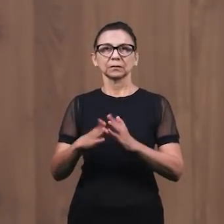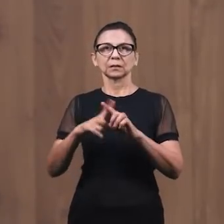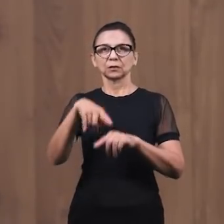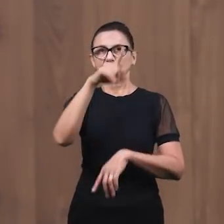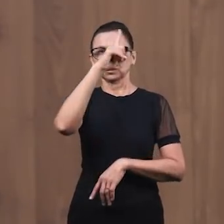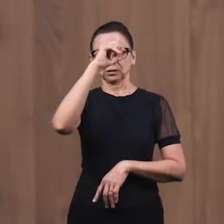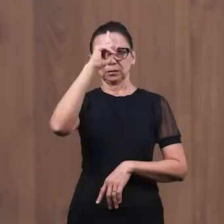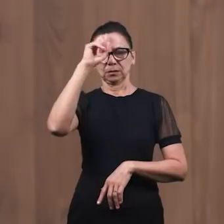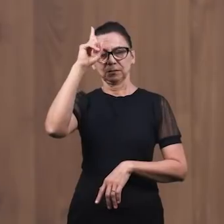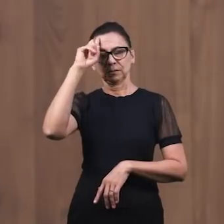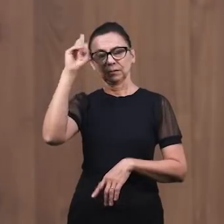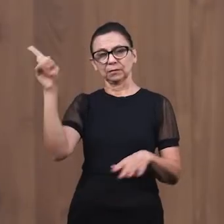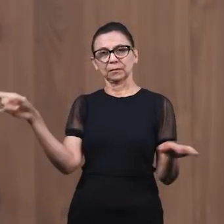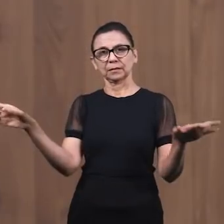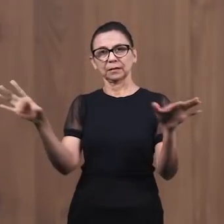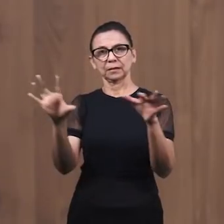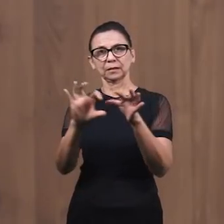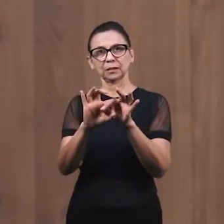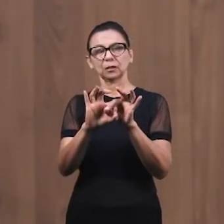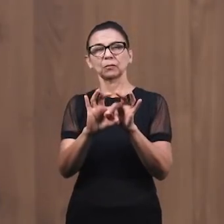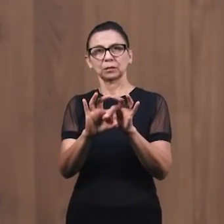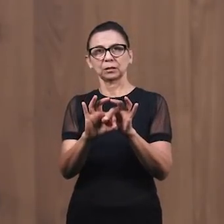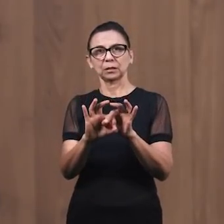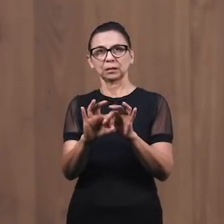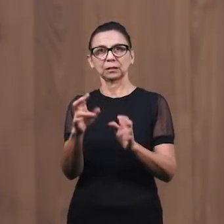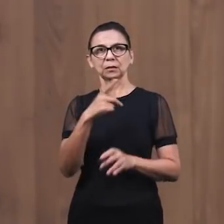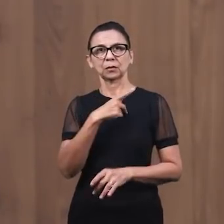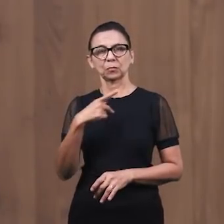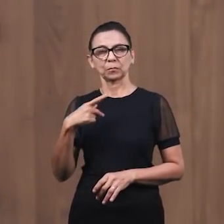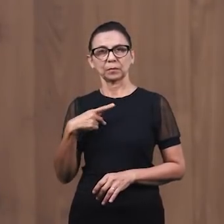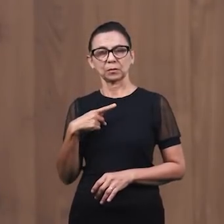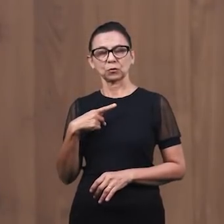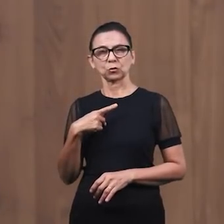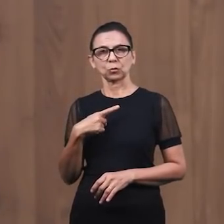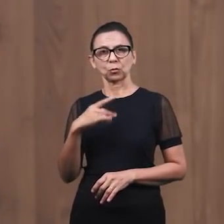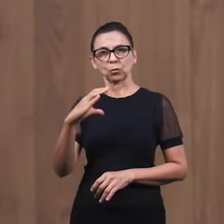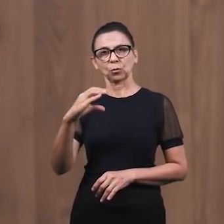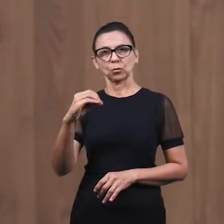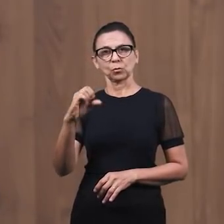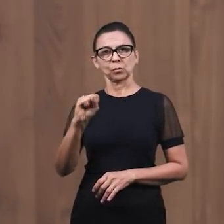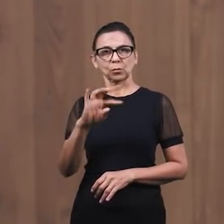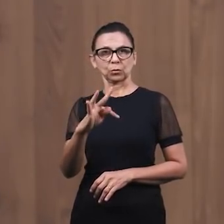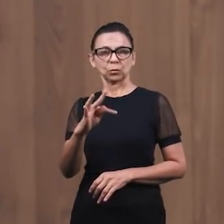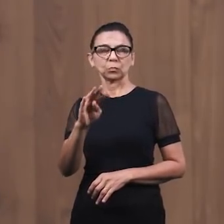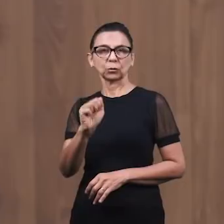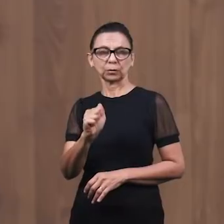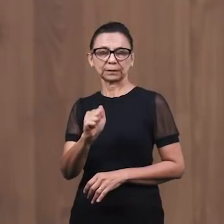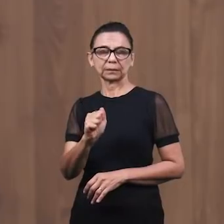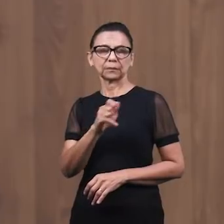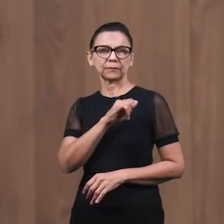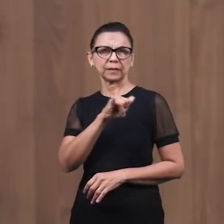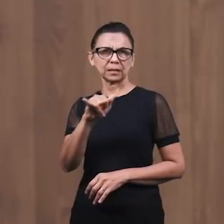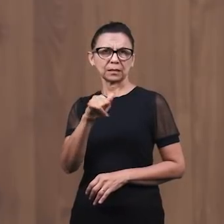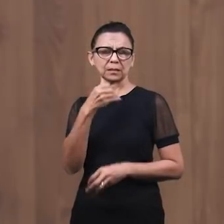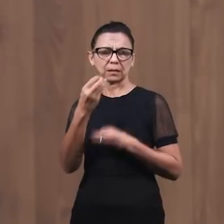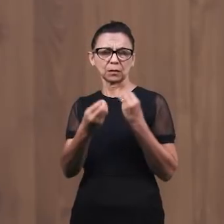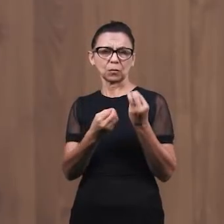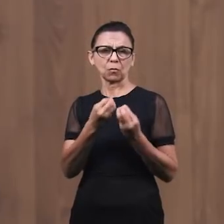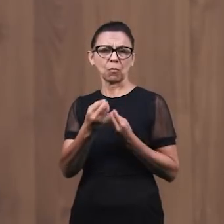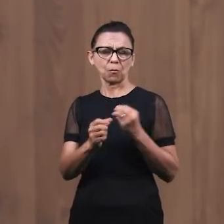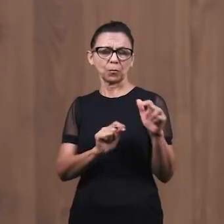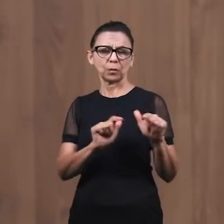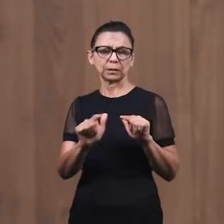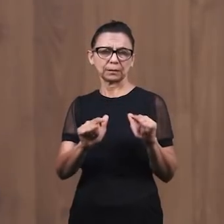de Roma. Ele é ligado ao pastor Bergson Costa e ele vai nos dar um testemunho aqui a respeito de como